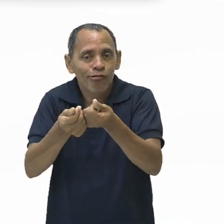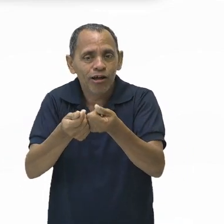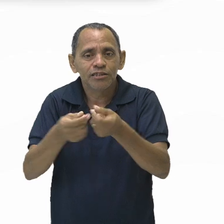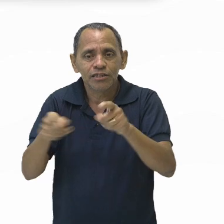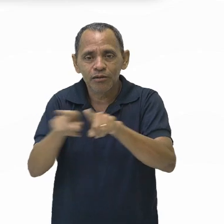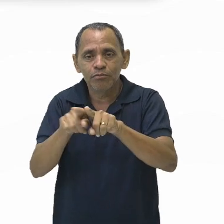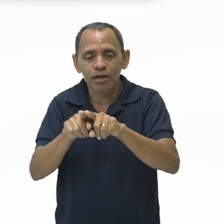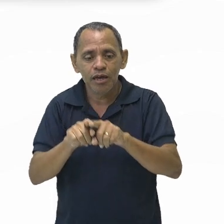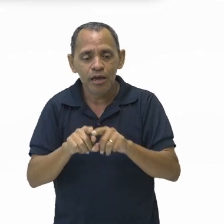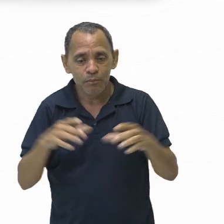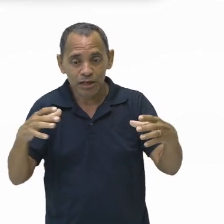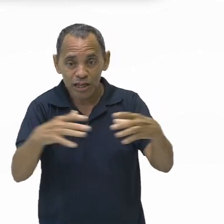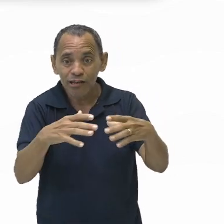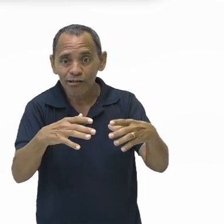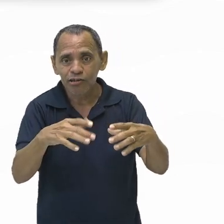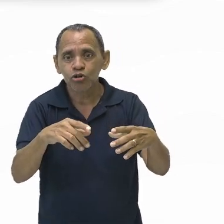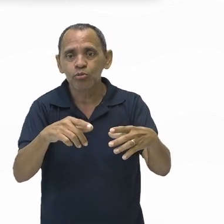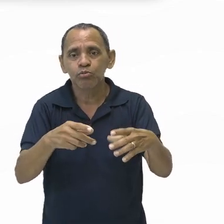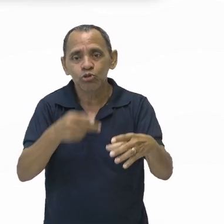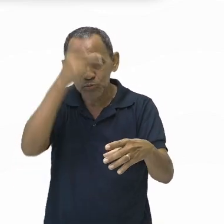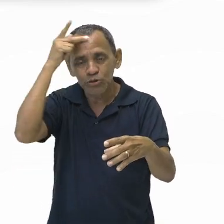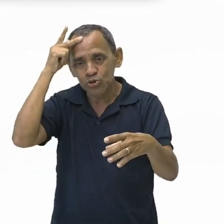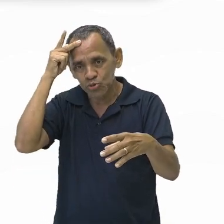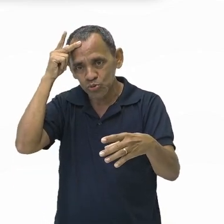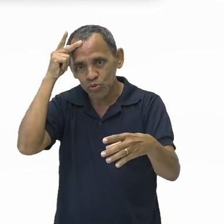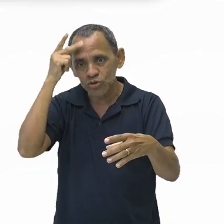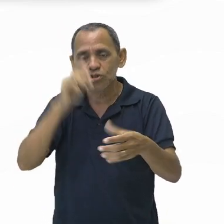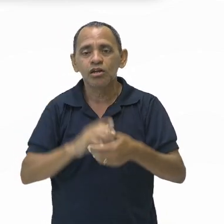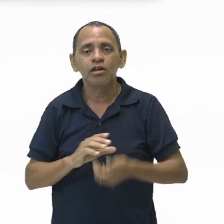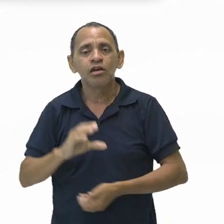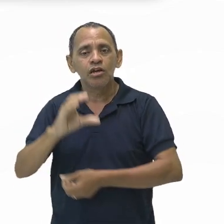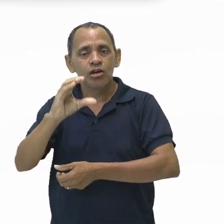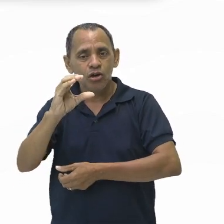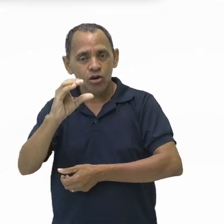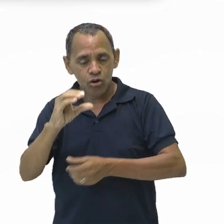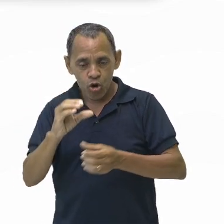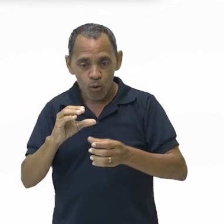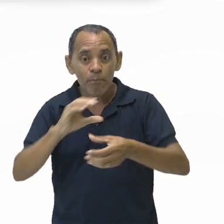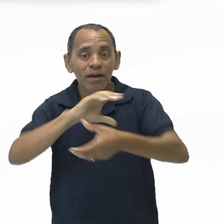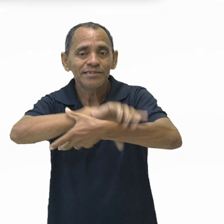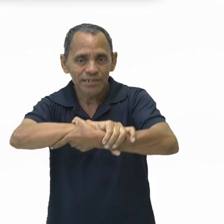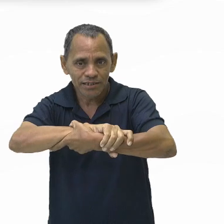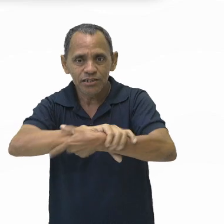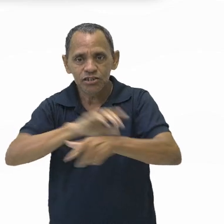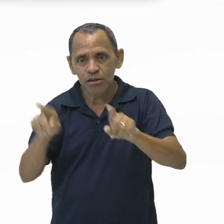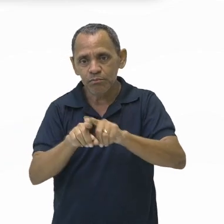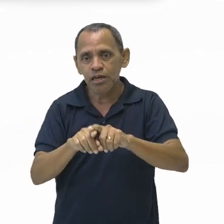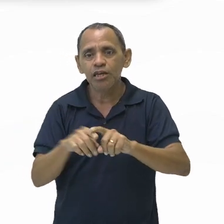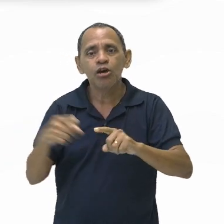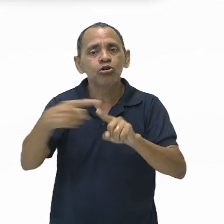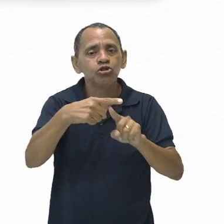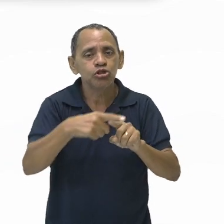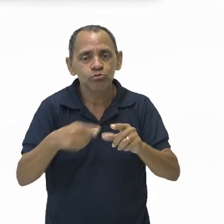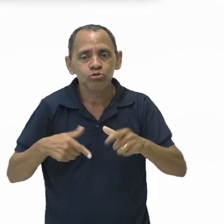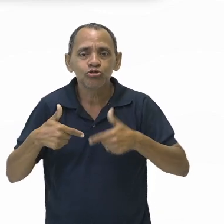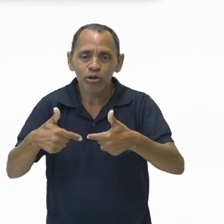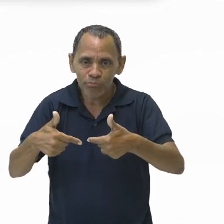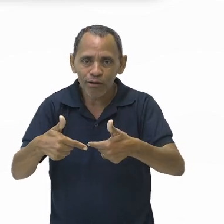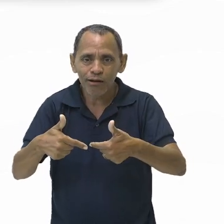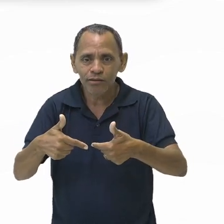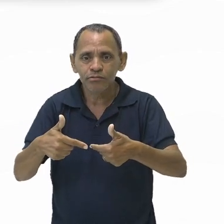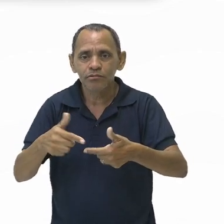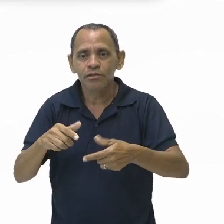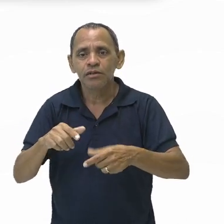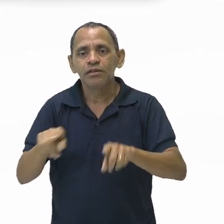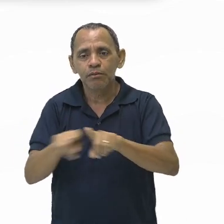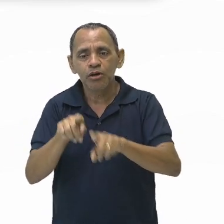aqueles ribeirinhos ou em produções ali de cooperativas, por exemplo. Né? Tudo isso também é uma forma de trabalho, também é uma forma de atuar,